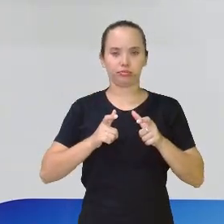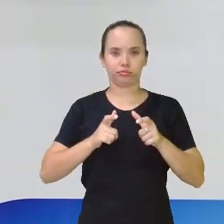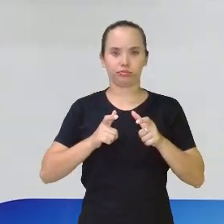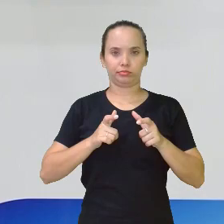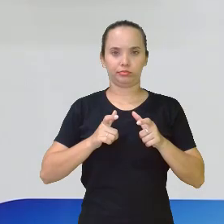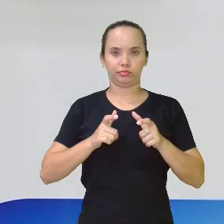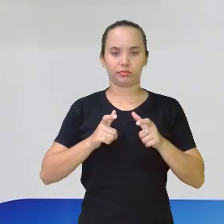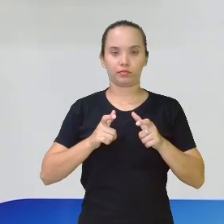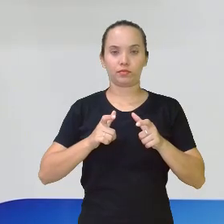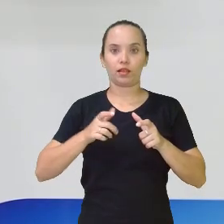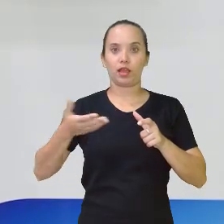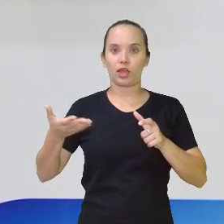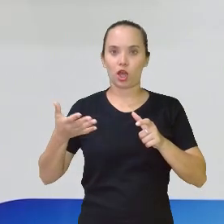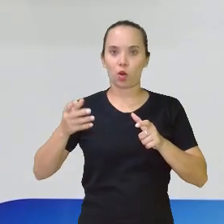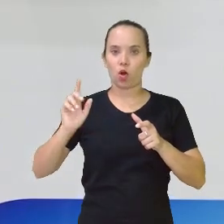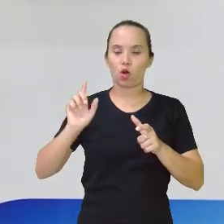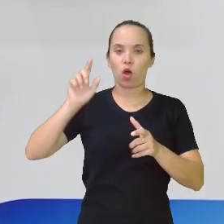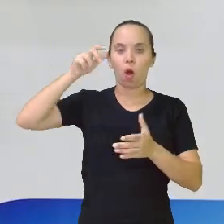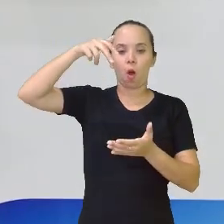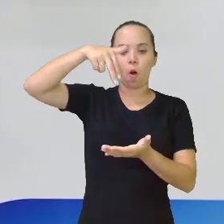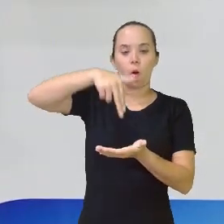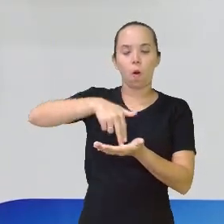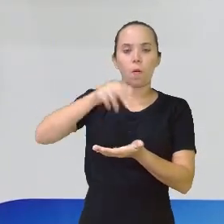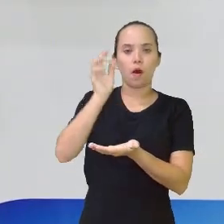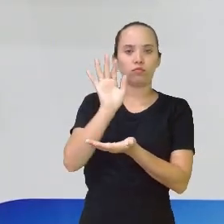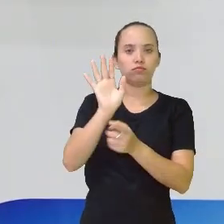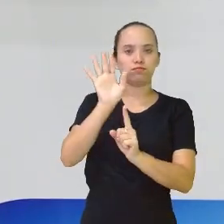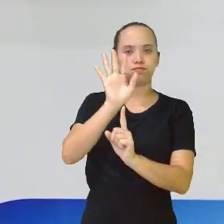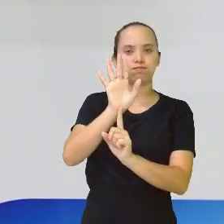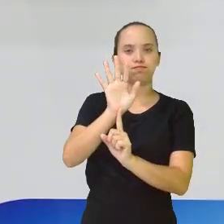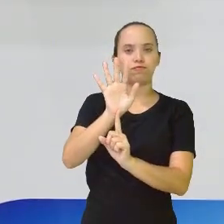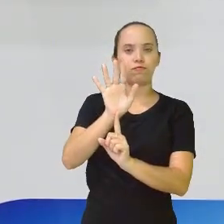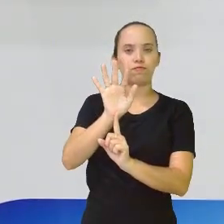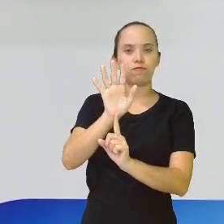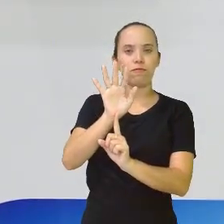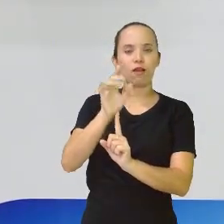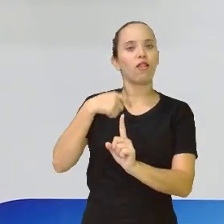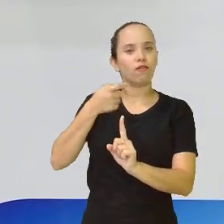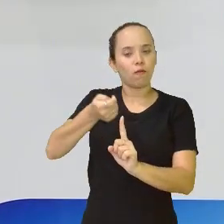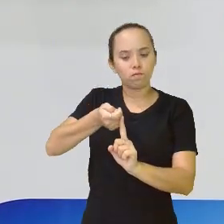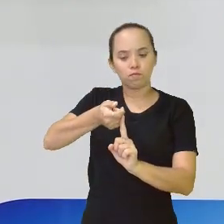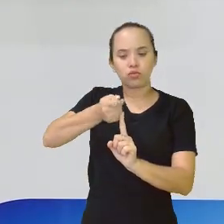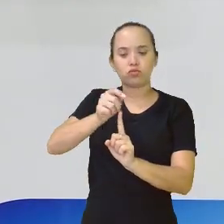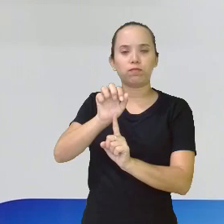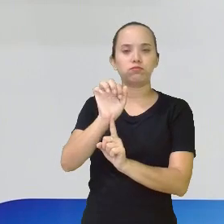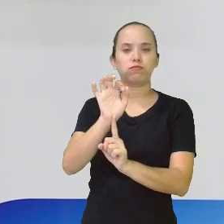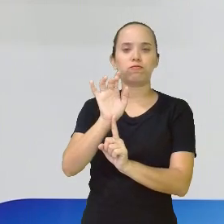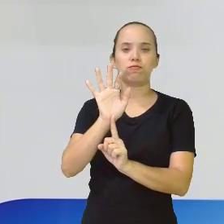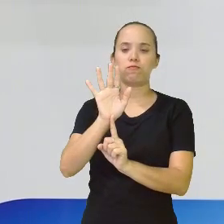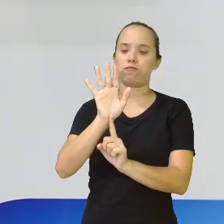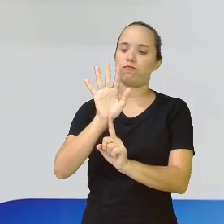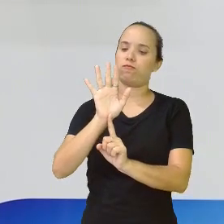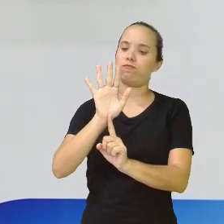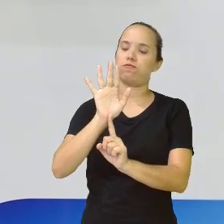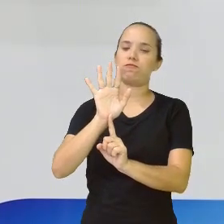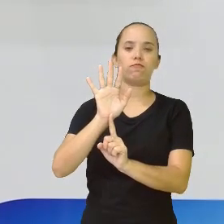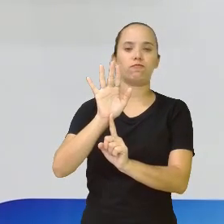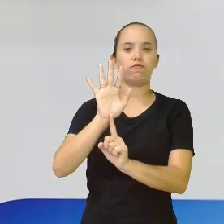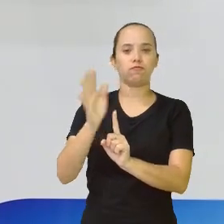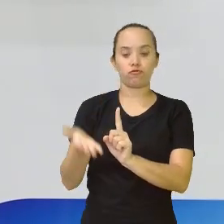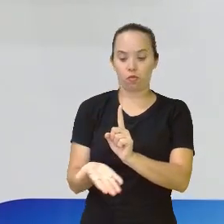prato, acendo uma vela, coloco em cima aí desse prato e deixo lá a vela